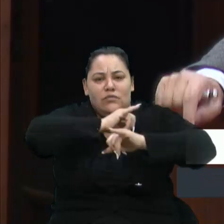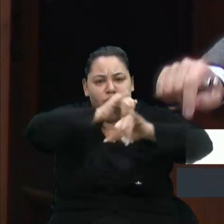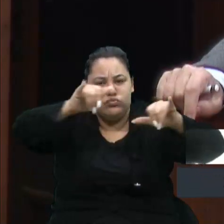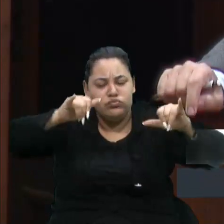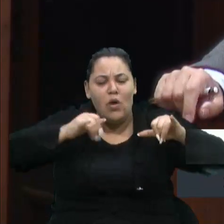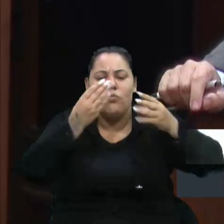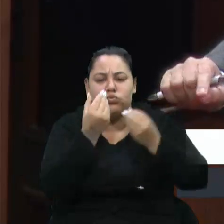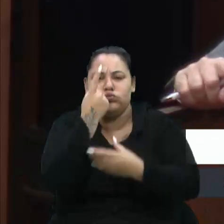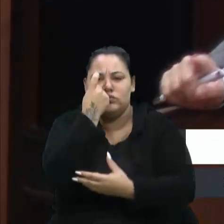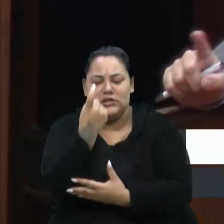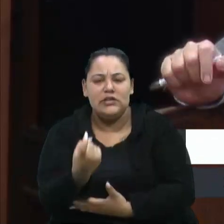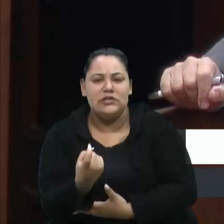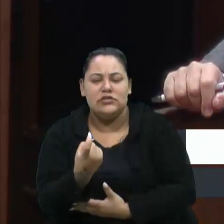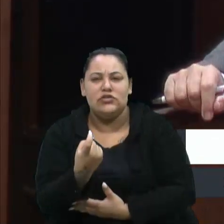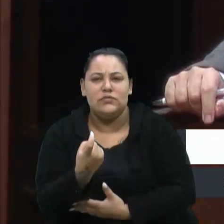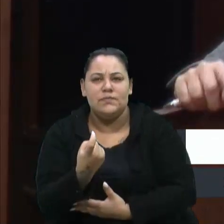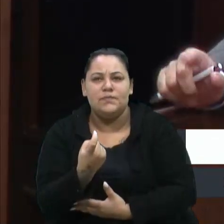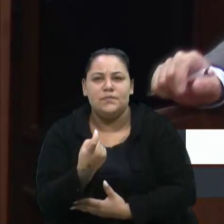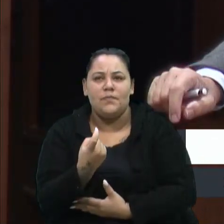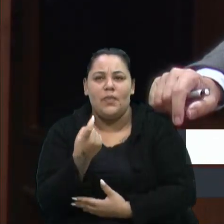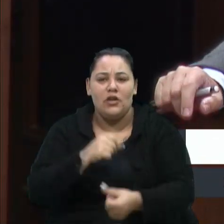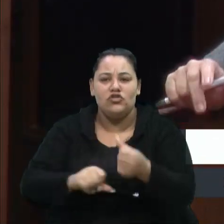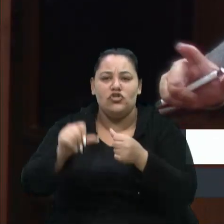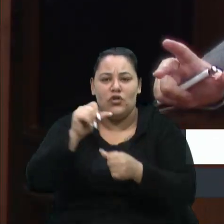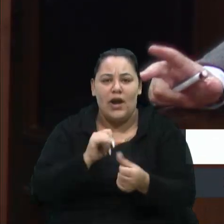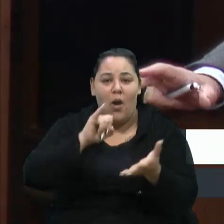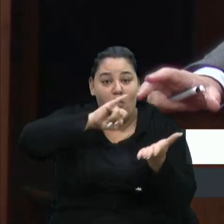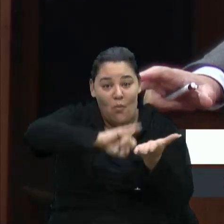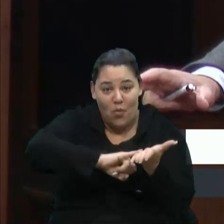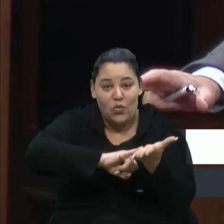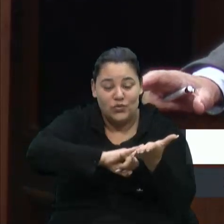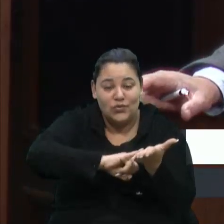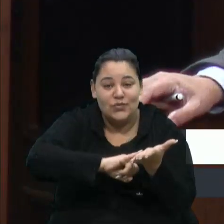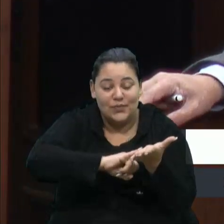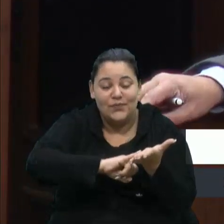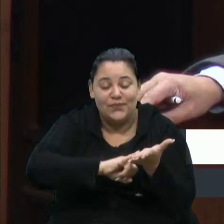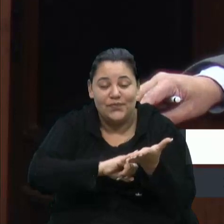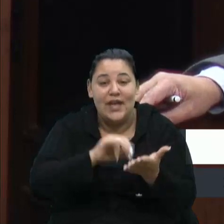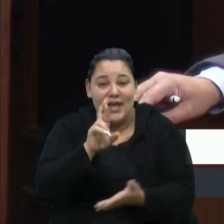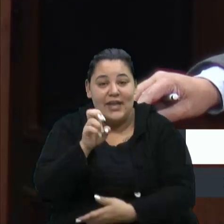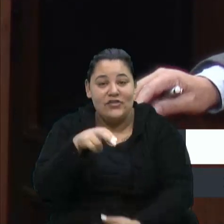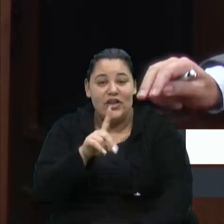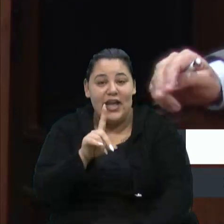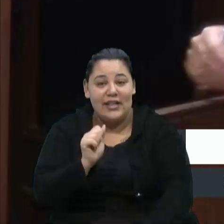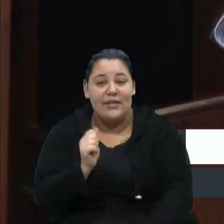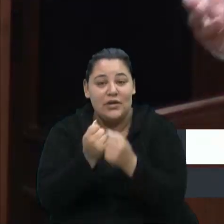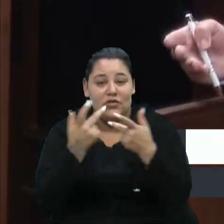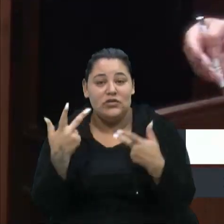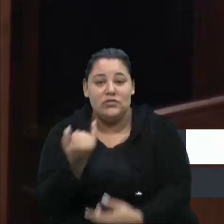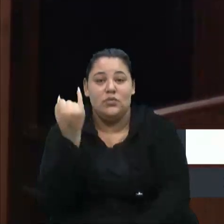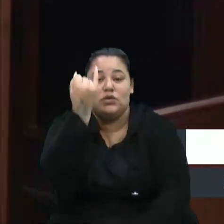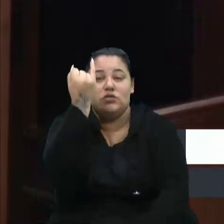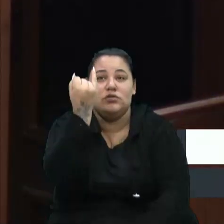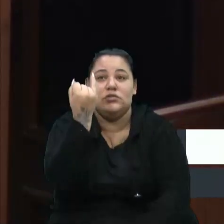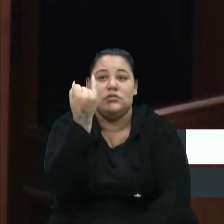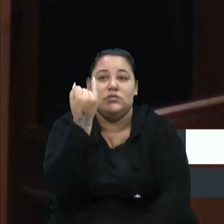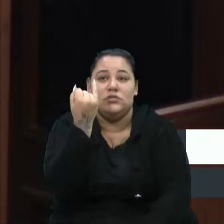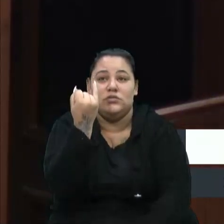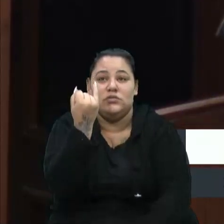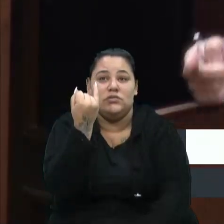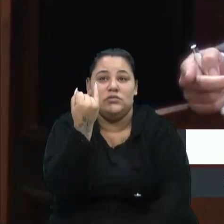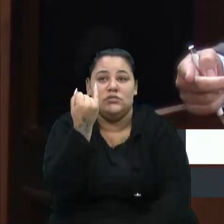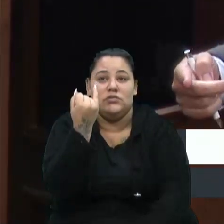mídia muito interessante de reverter o imposto de renda para para para para questões importantes Então se utilizar disso bom a câmara